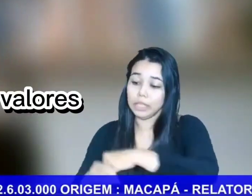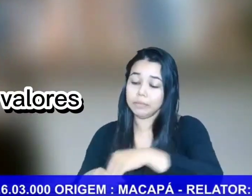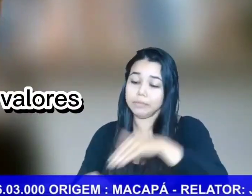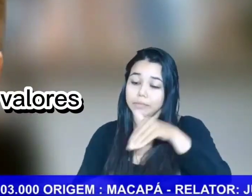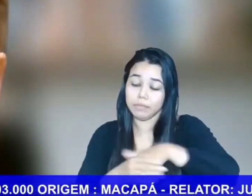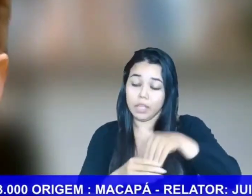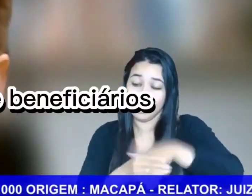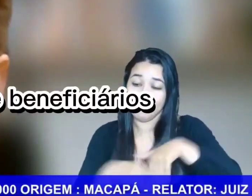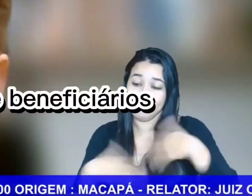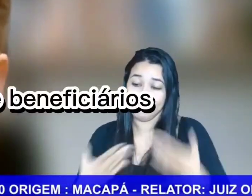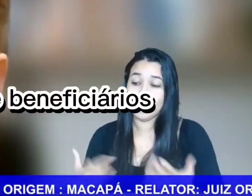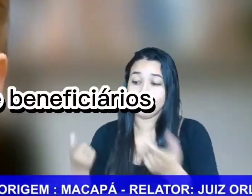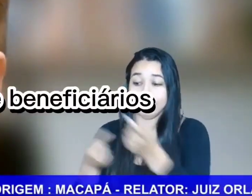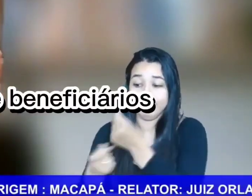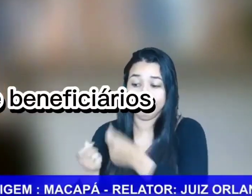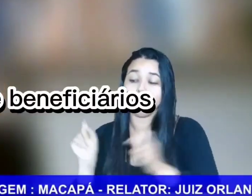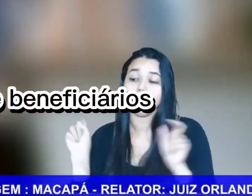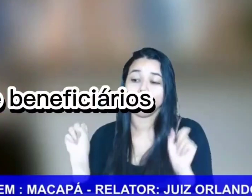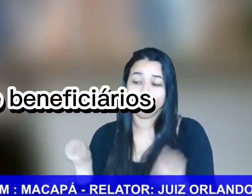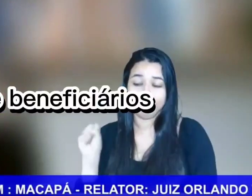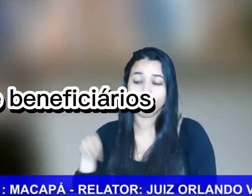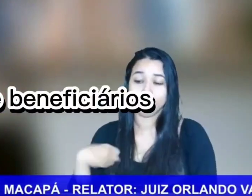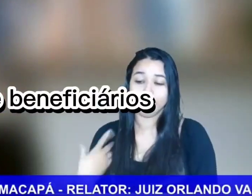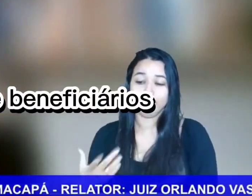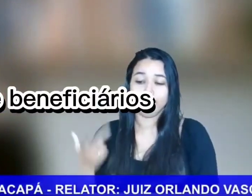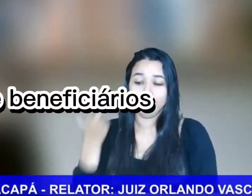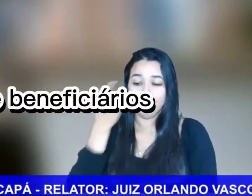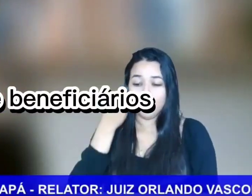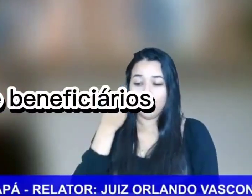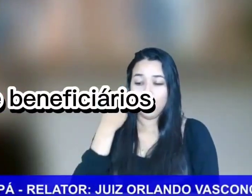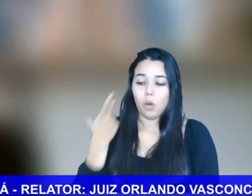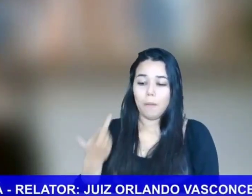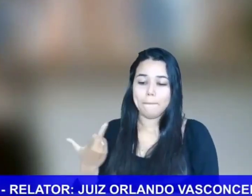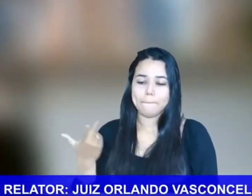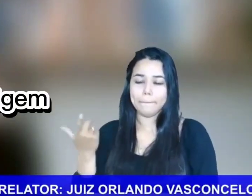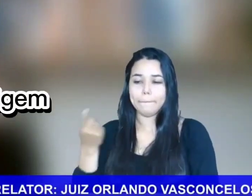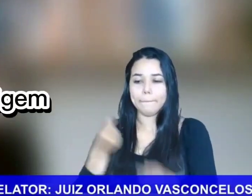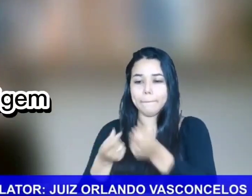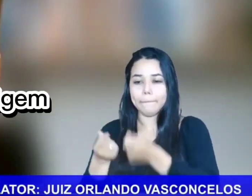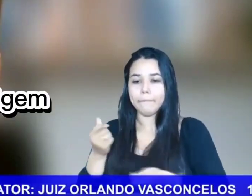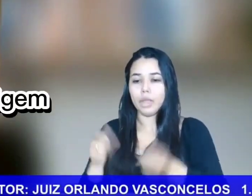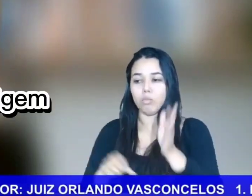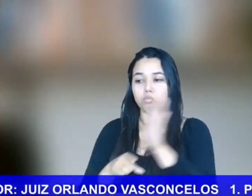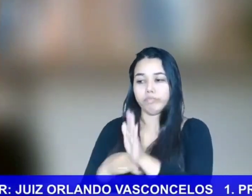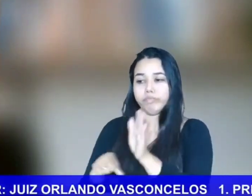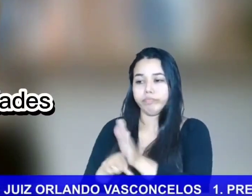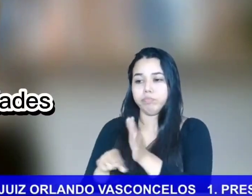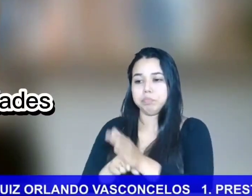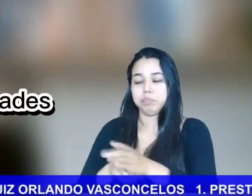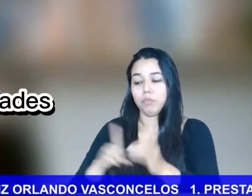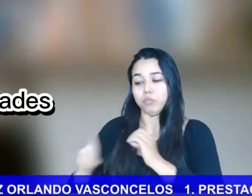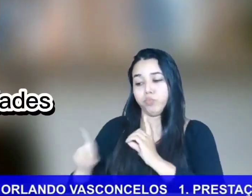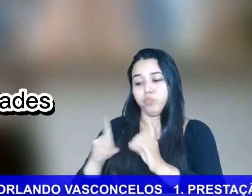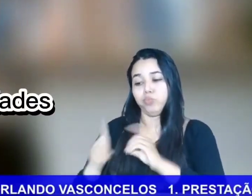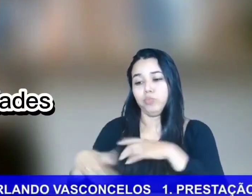respectivos valores, natureza do serviço prestado e beneficiários. O que se discutiu na origem